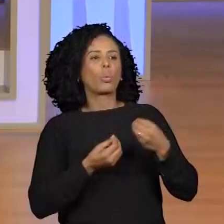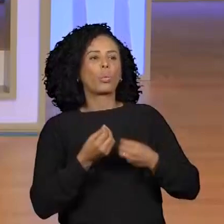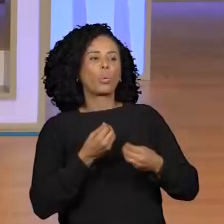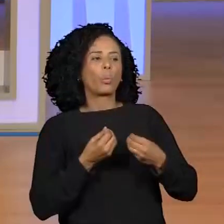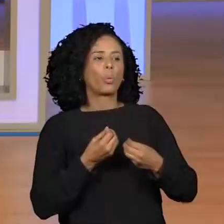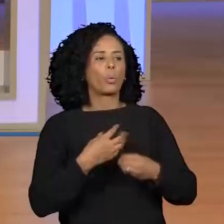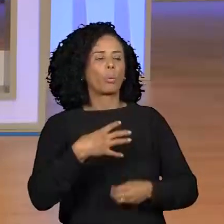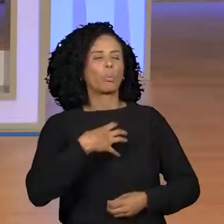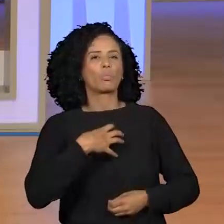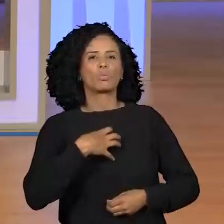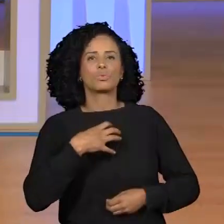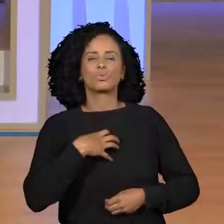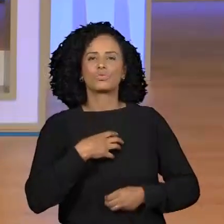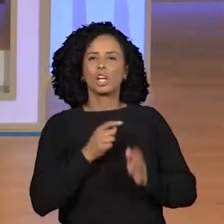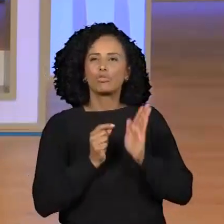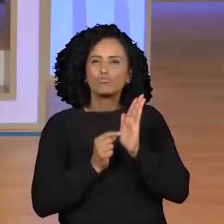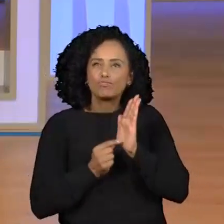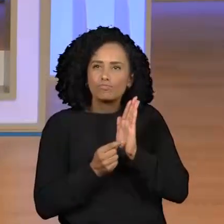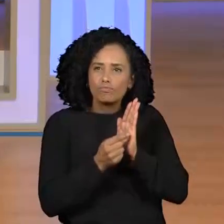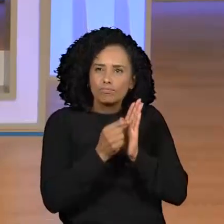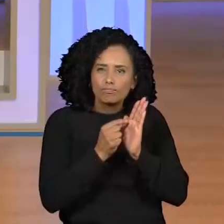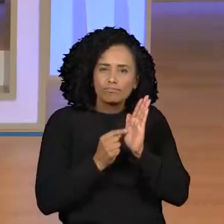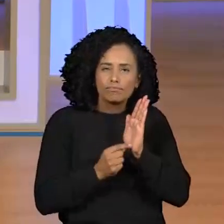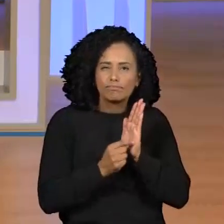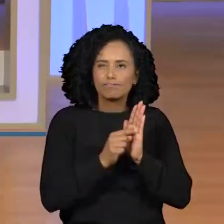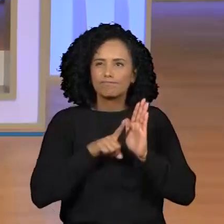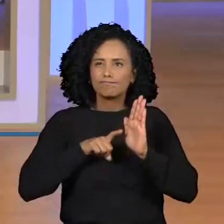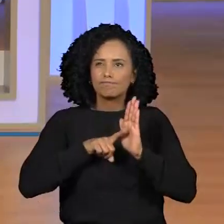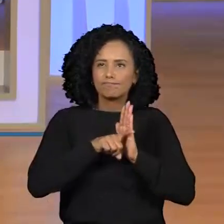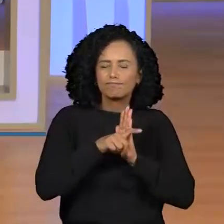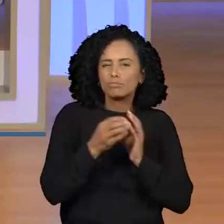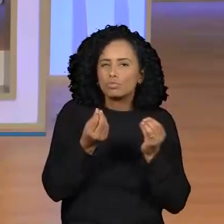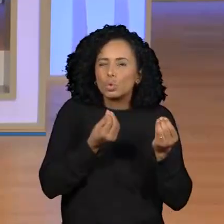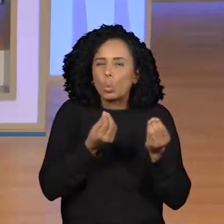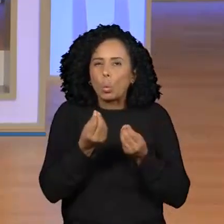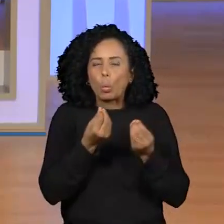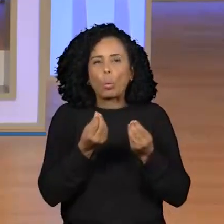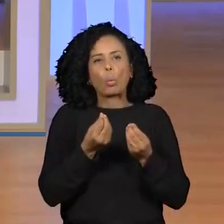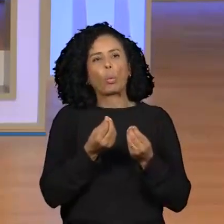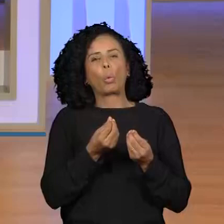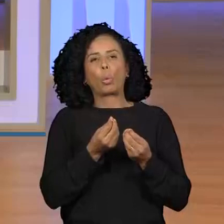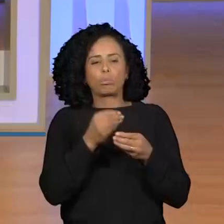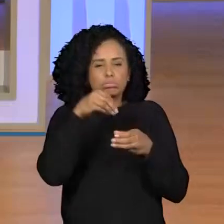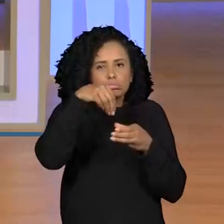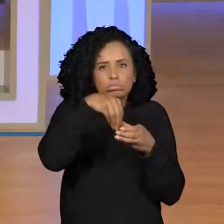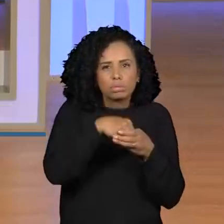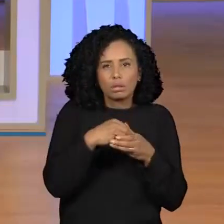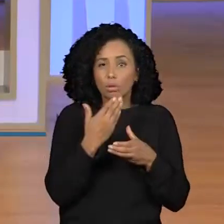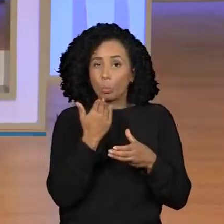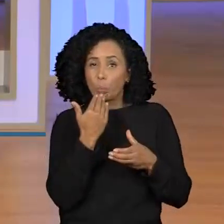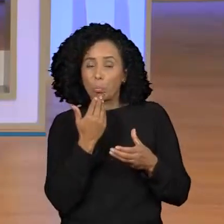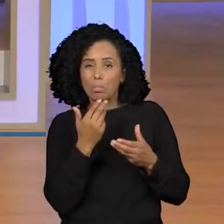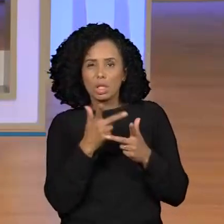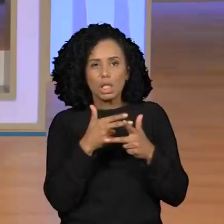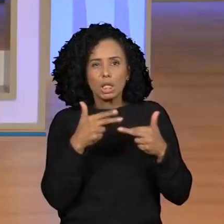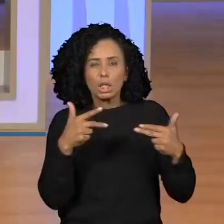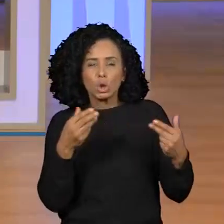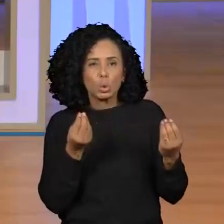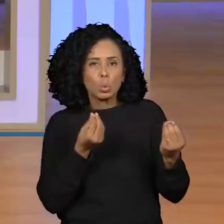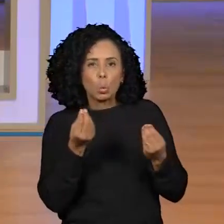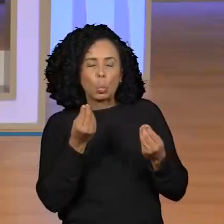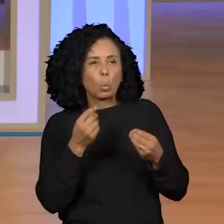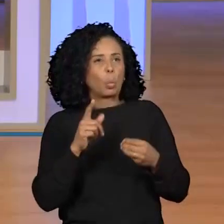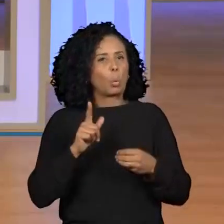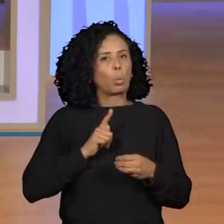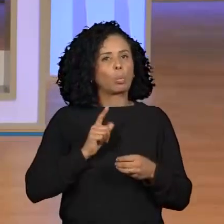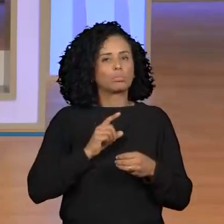os micro-organismos e como eles participam aí na alimentação, né, nos